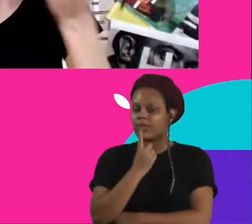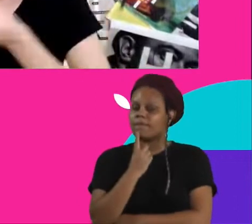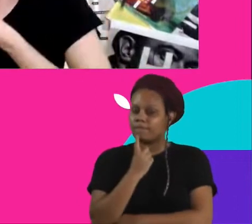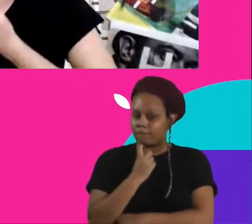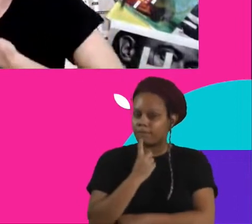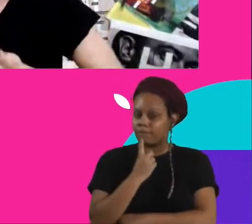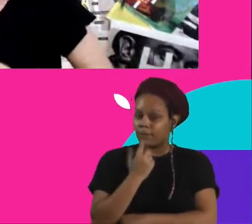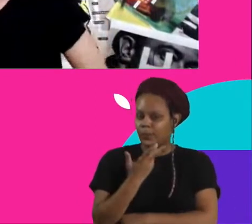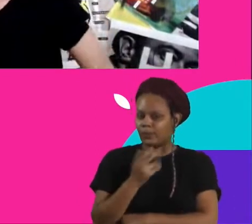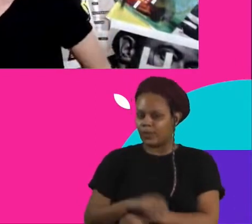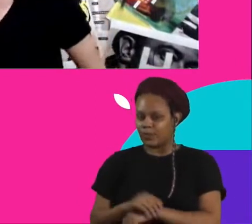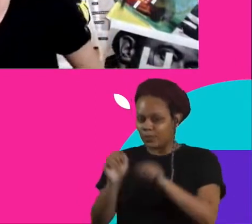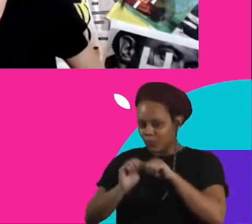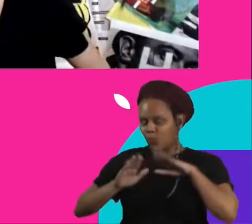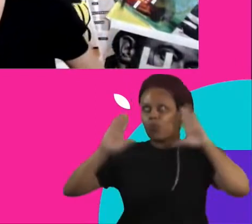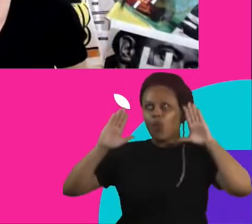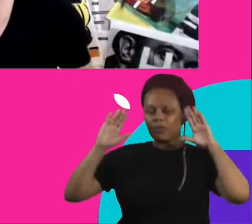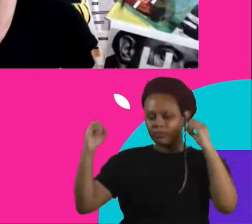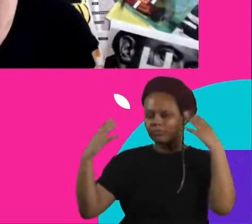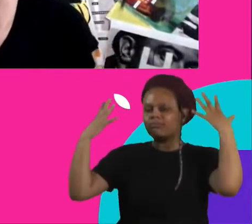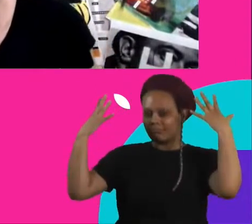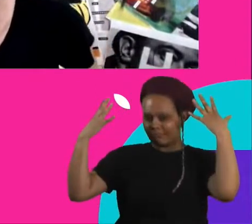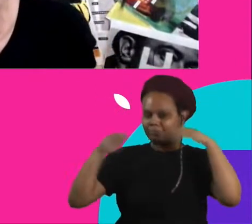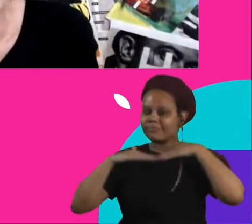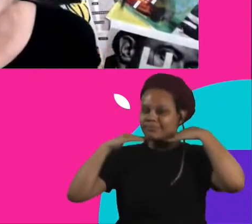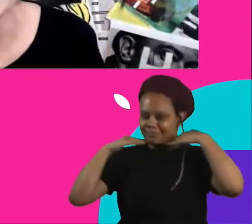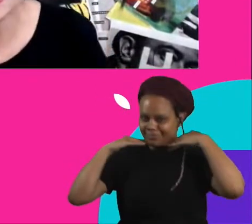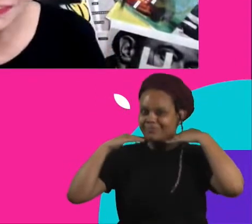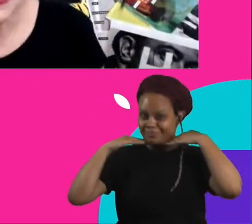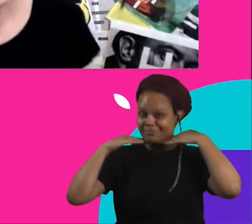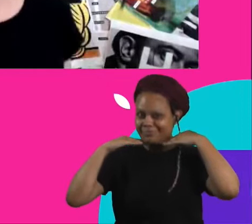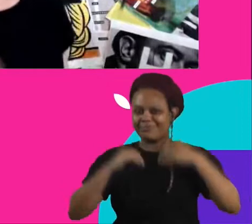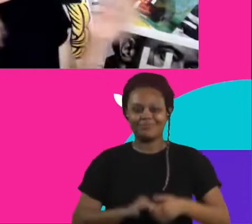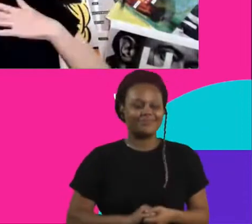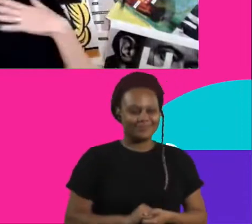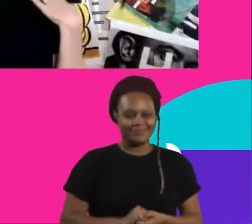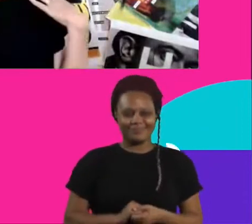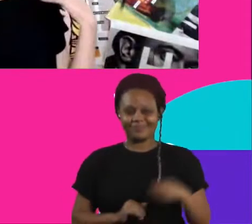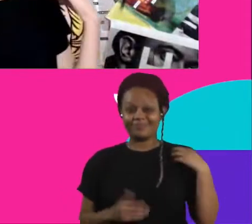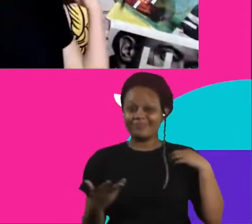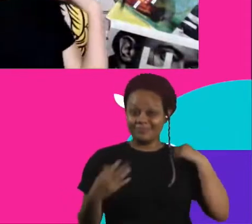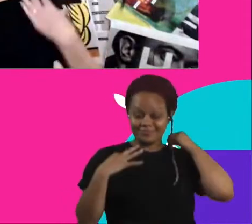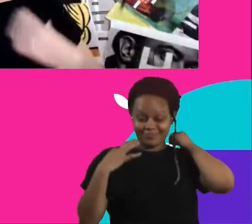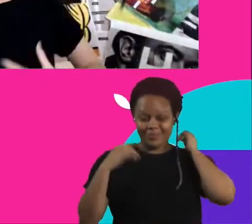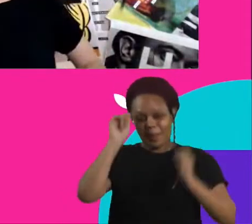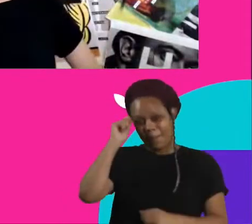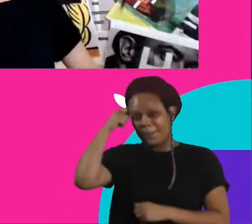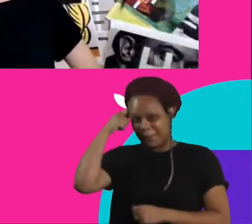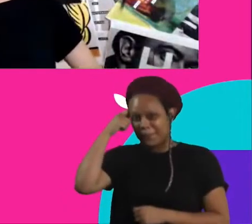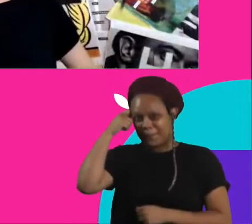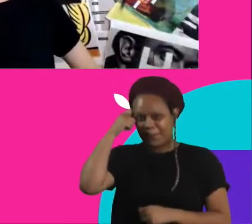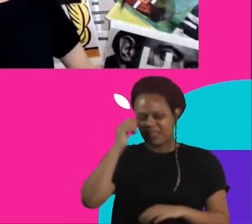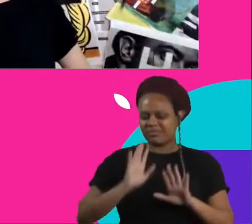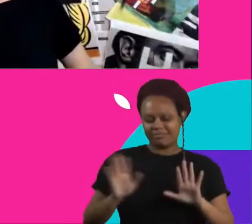né, passei para dar um glow aqui na aparência. É, e tô com uma blusa preta, é,